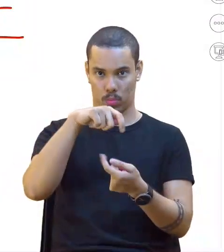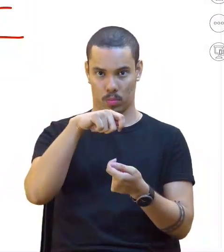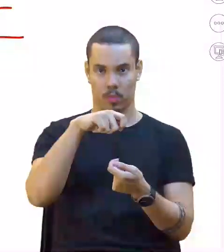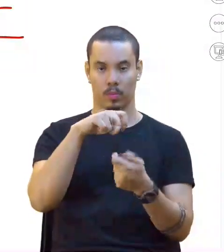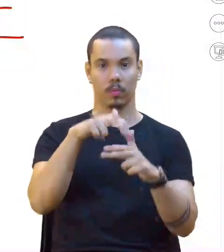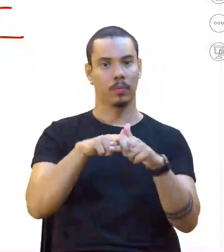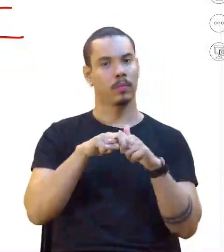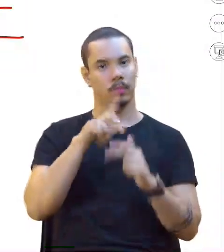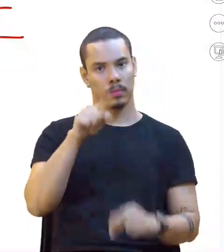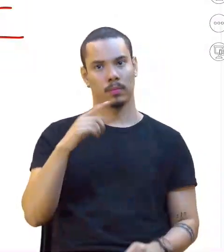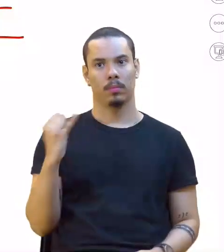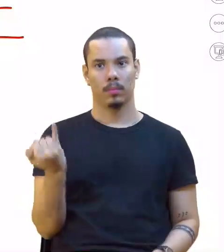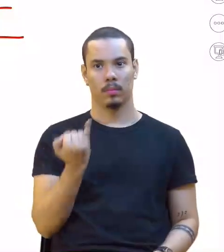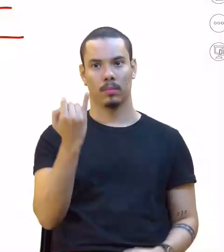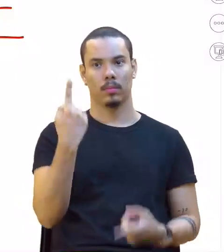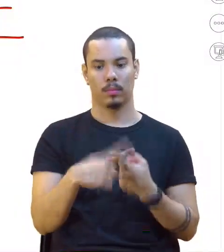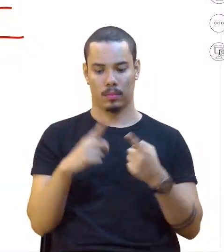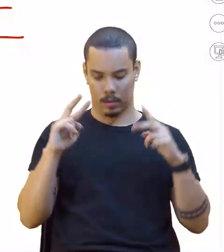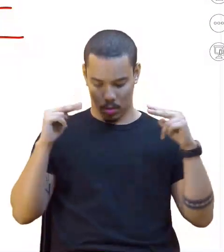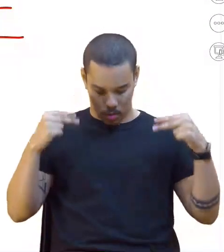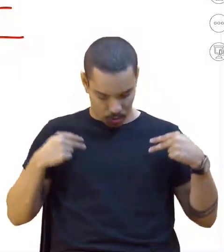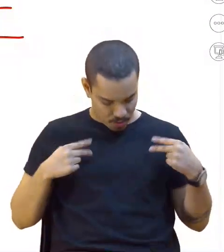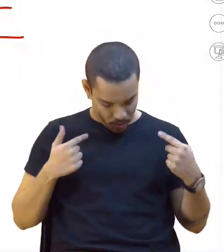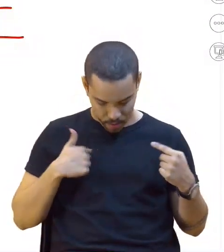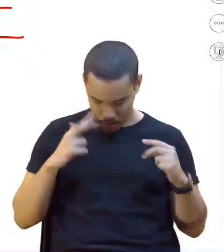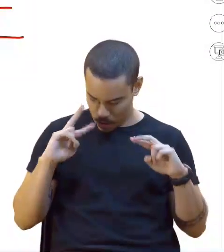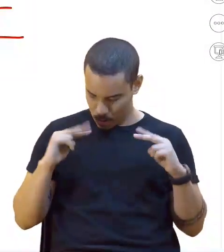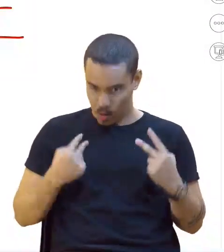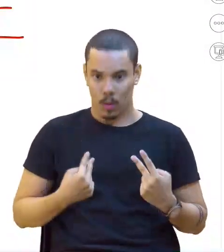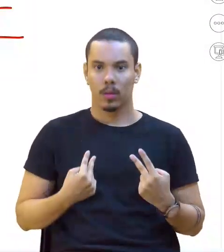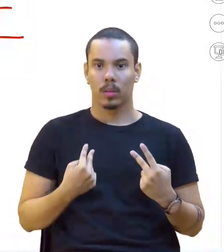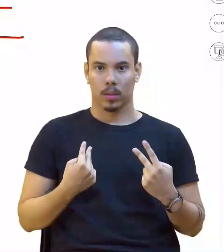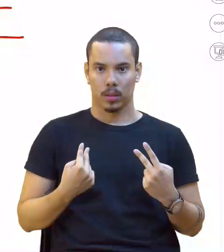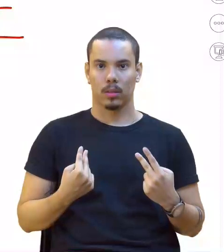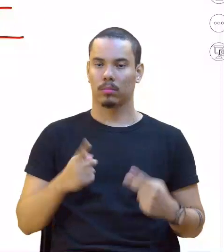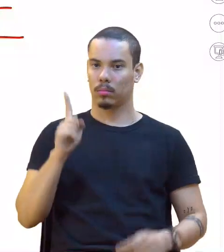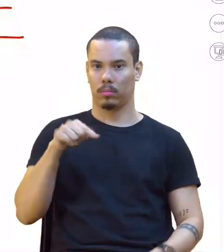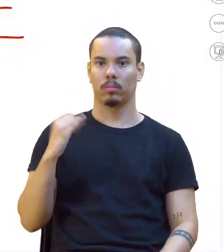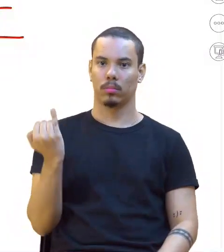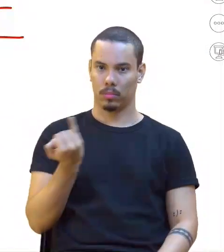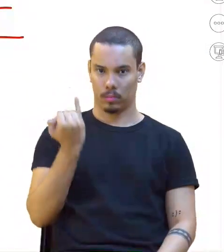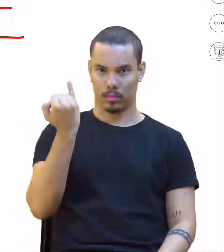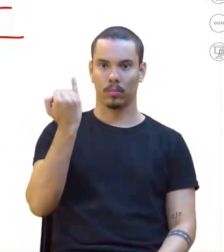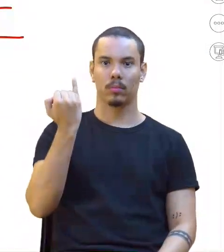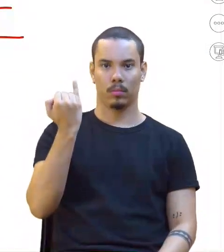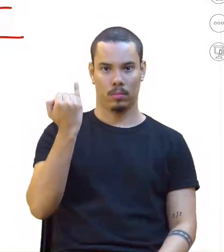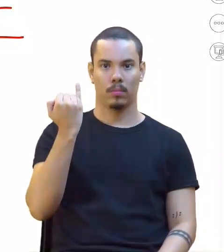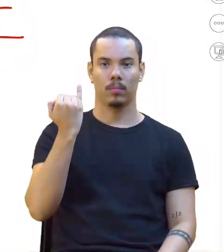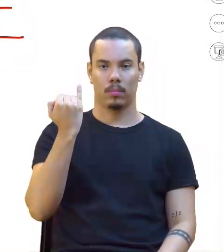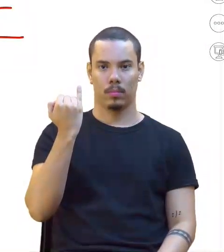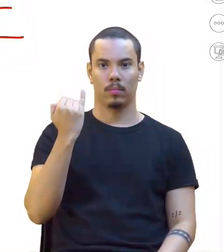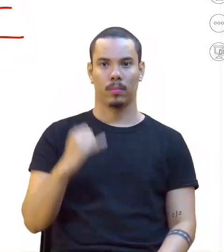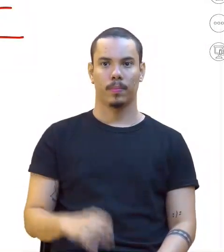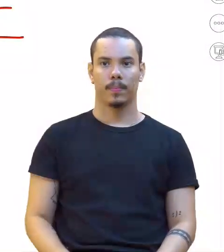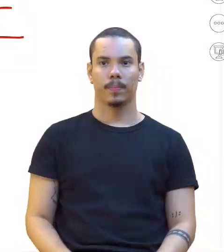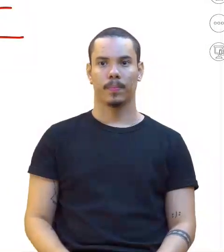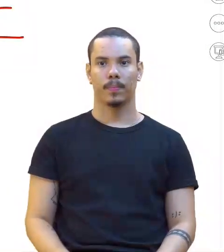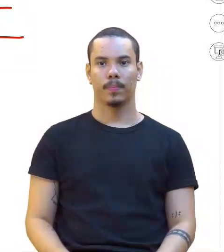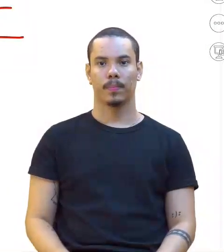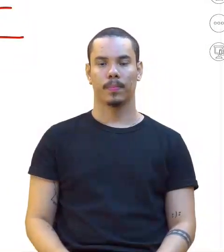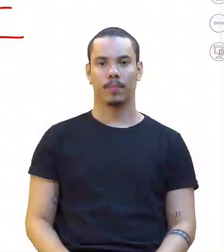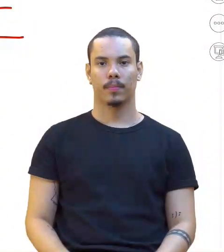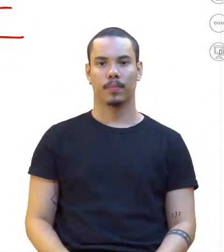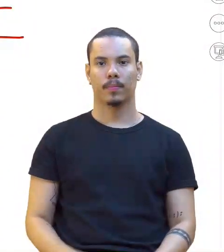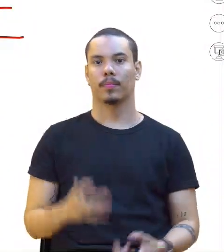é importante a gente se reconhecer, gente. É importante demais a gente se reconhecer, né? Para que a